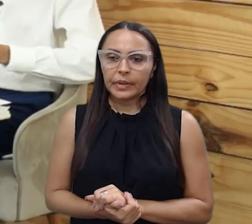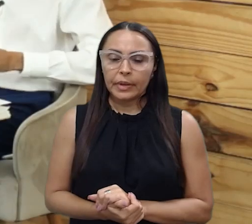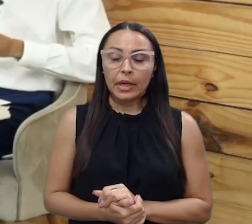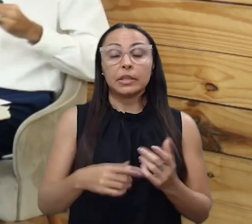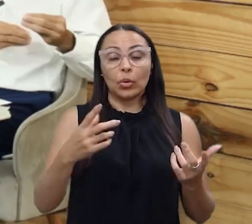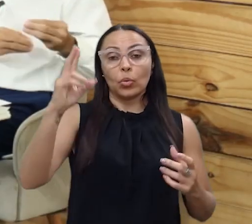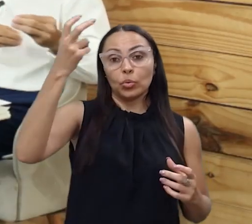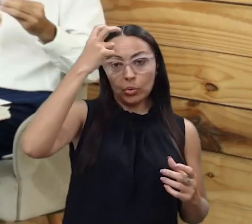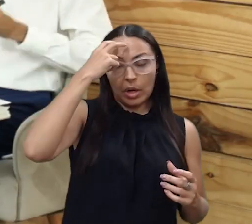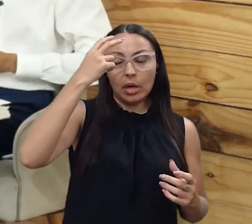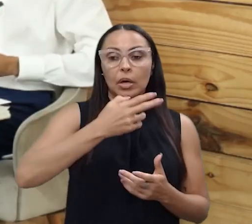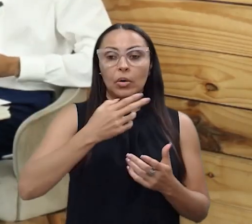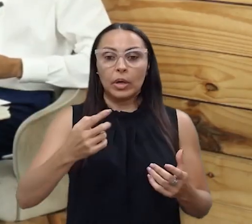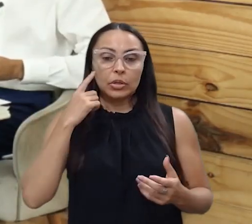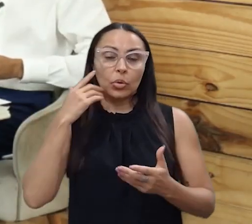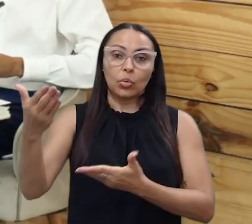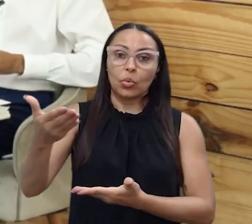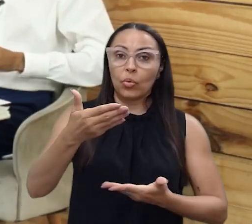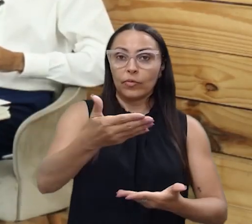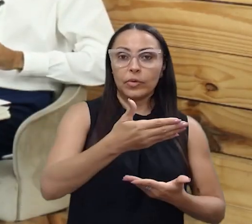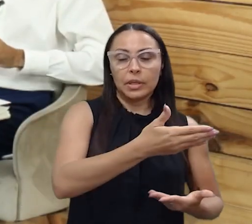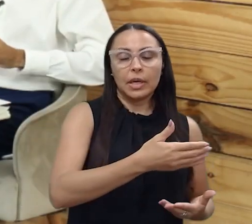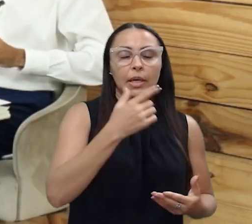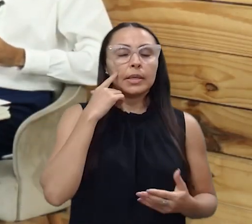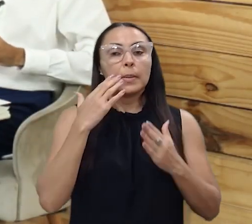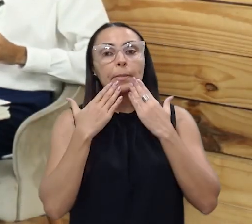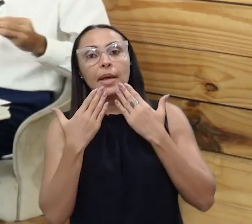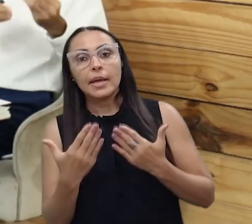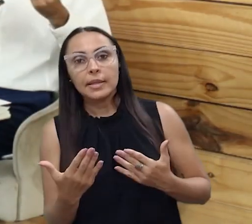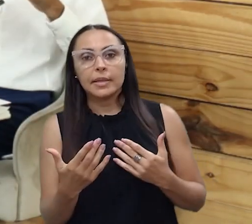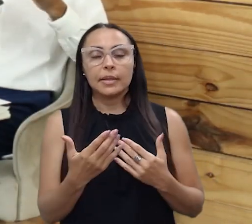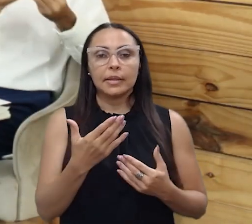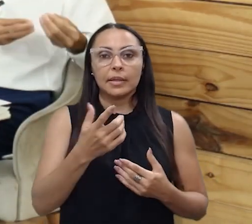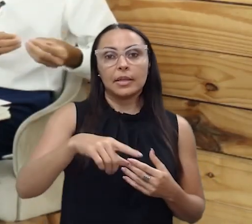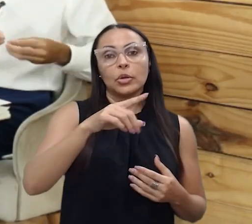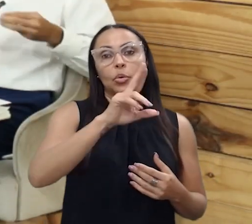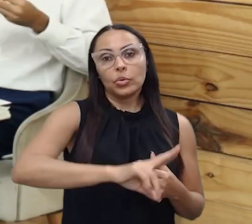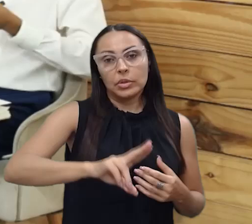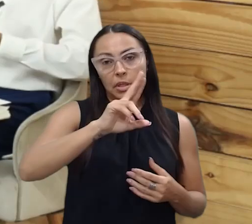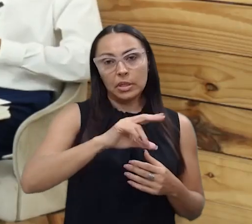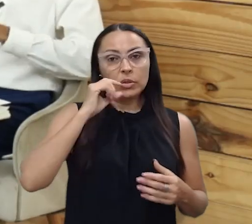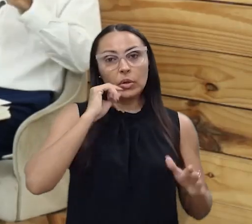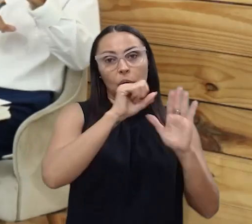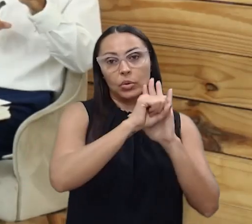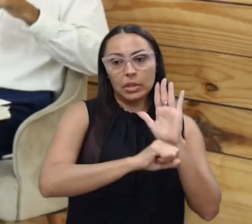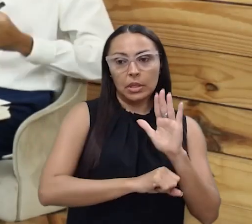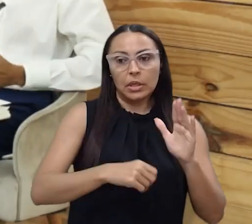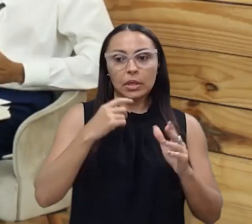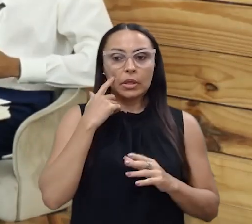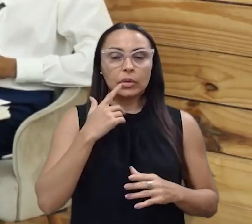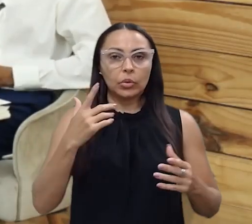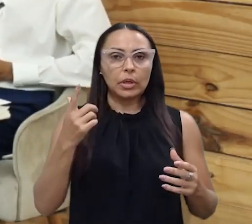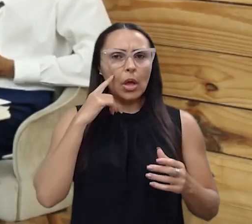equipamento cultural, Brenan convida Aloysio e pede que ele utilize o símbolo, né, o ofá, né, que é o